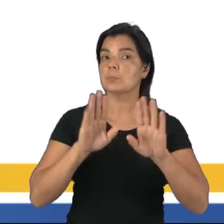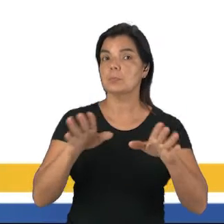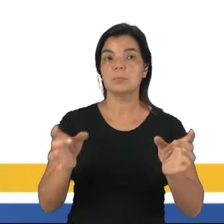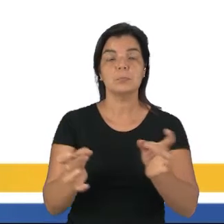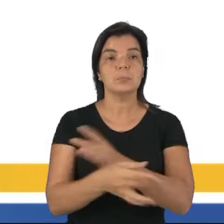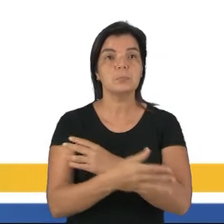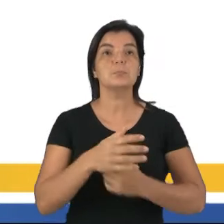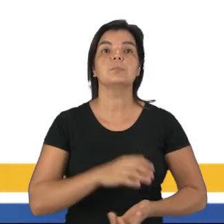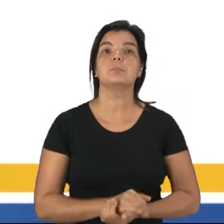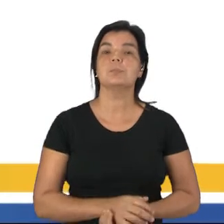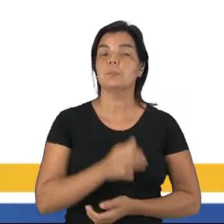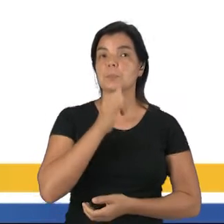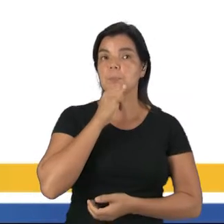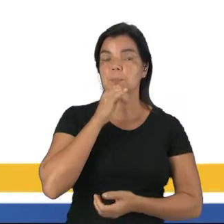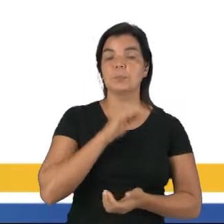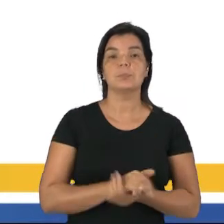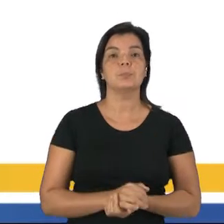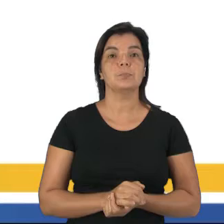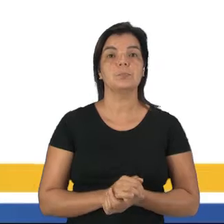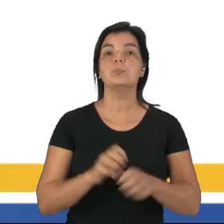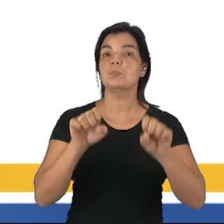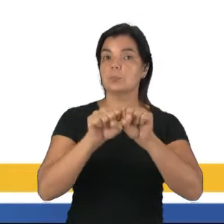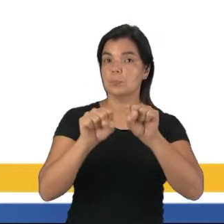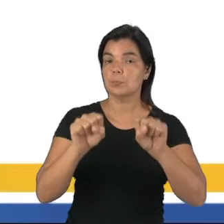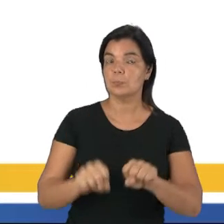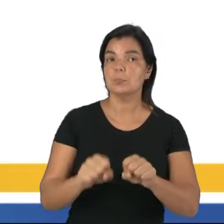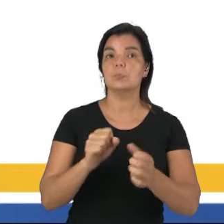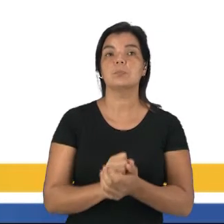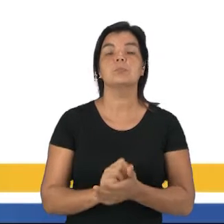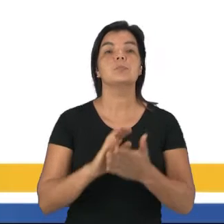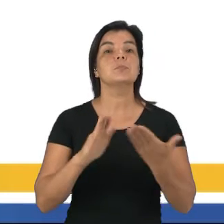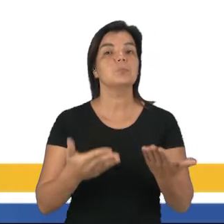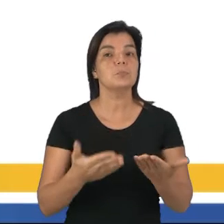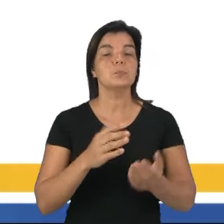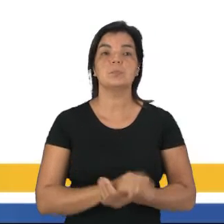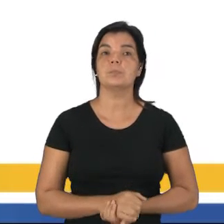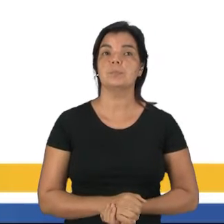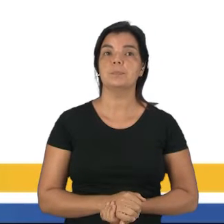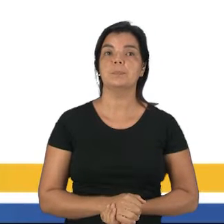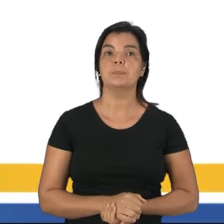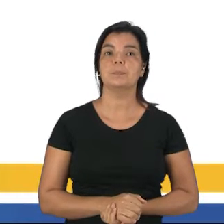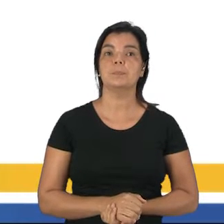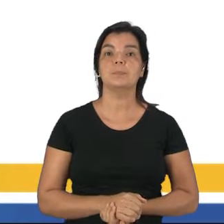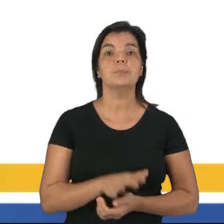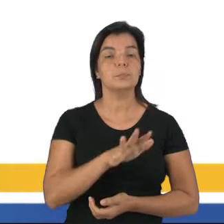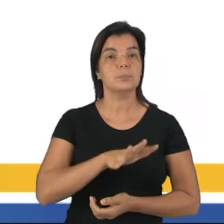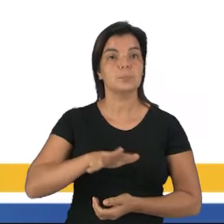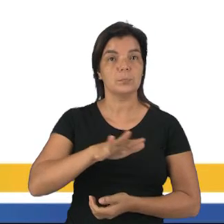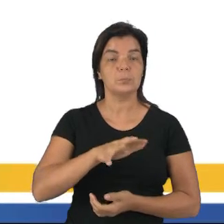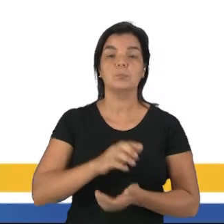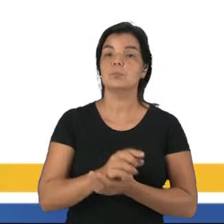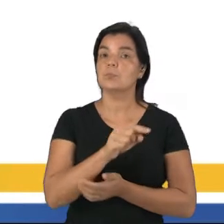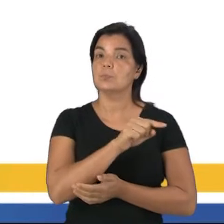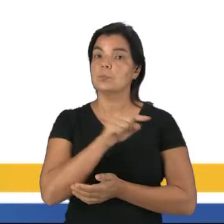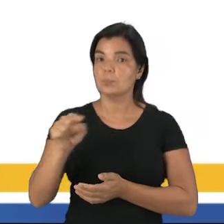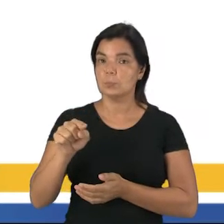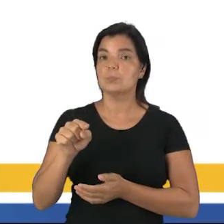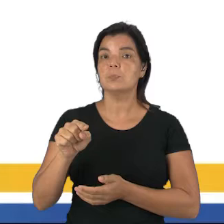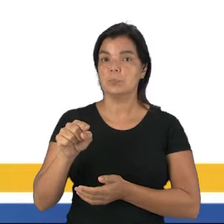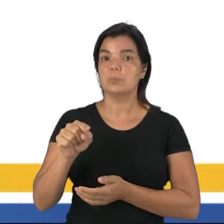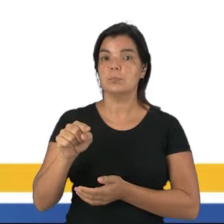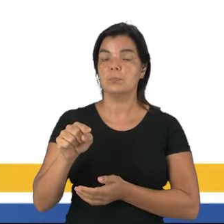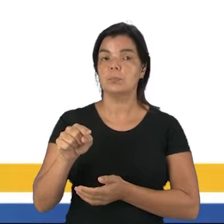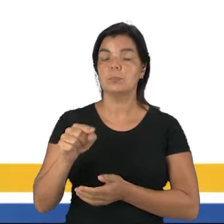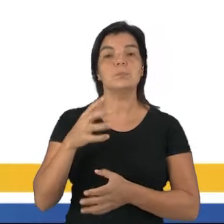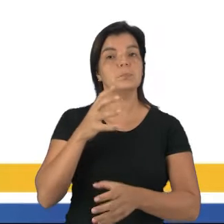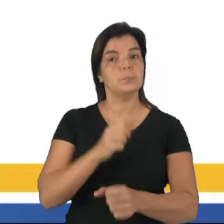pronta. Então, está aqui no meu sistema. Qual o próximo passo que eu vou fazer? Geralmente, nós colocamos um tracinho, como se fosse feita aquela